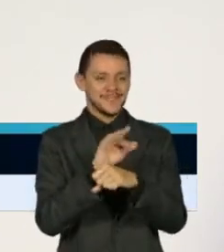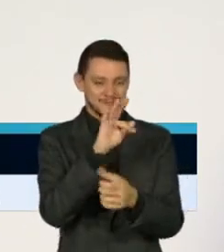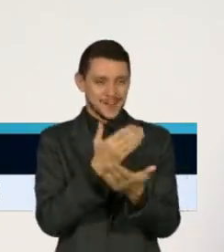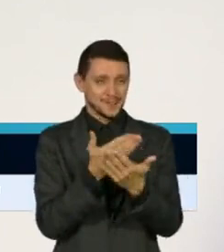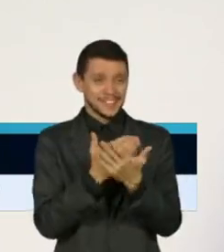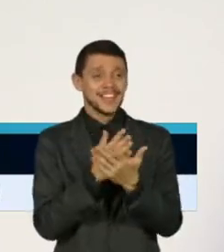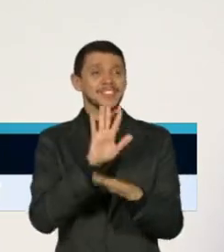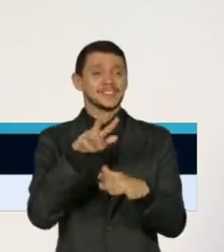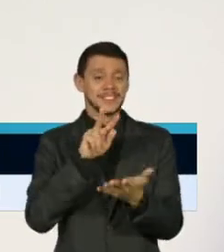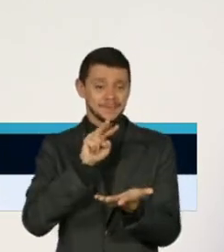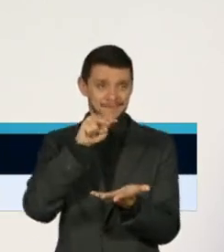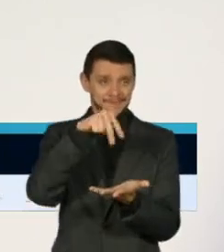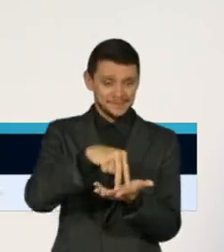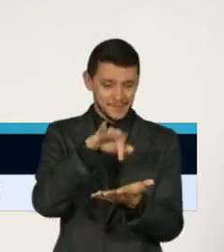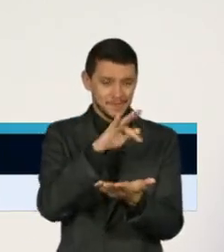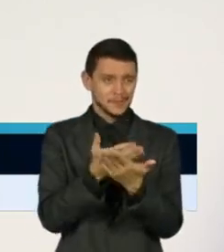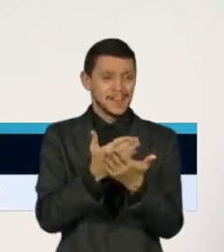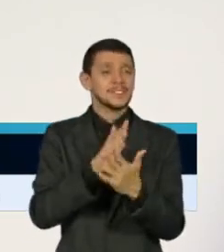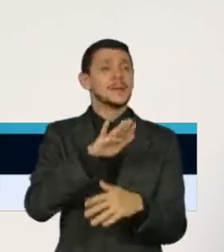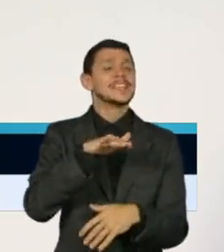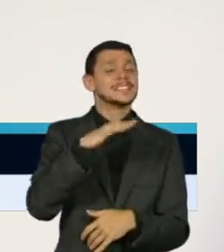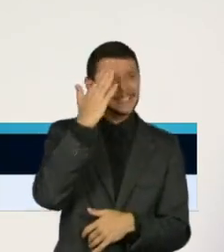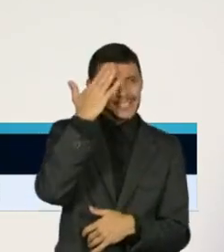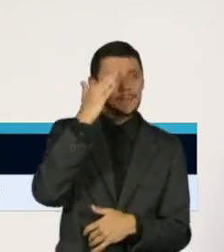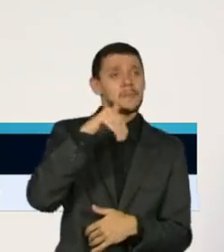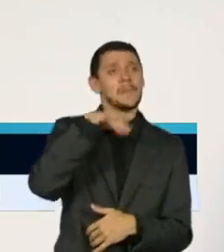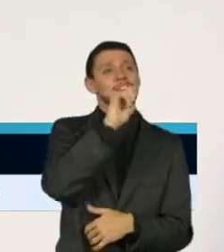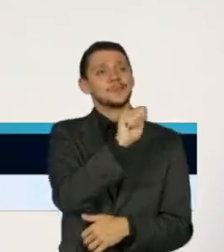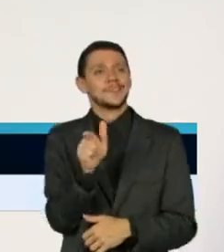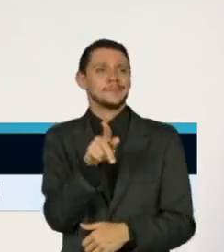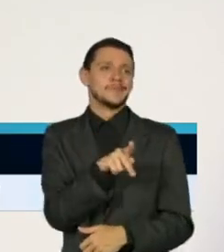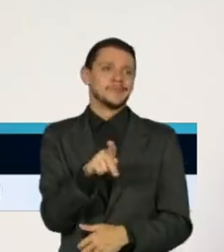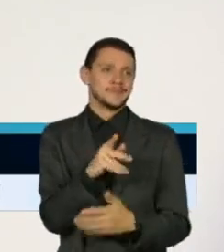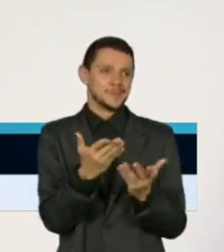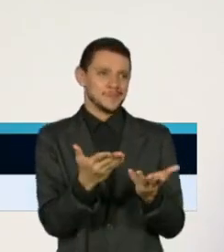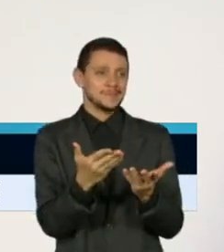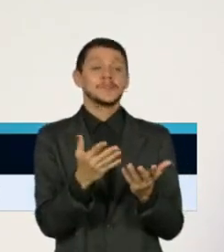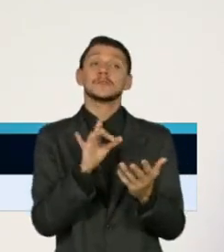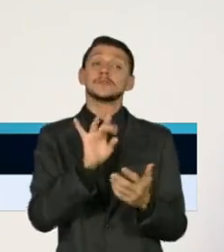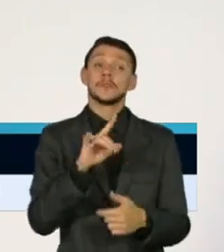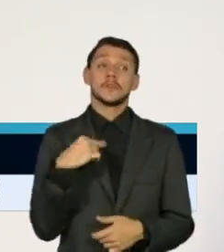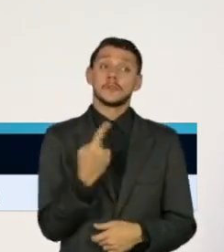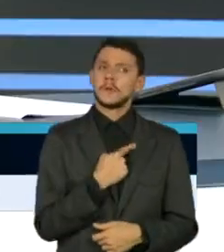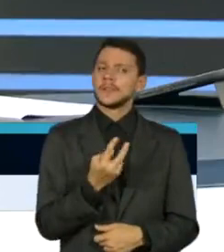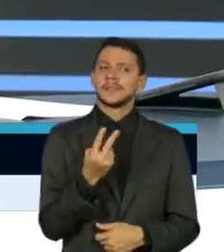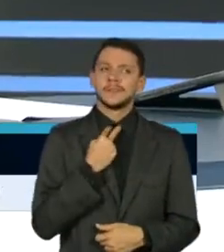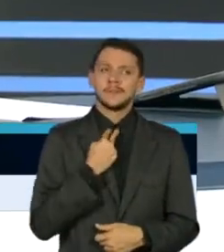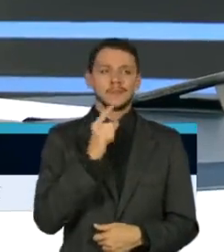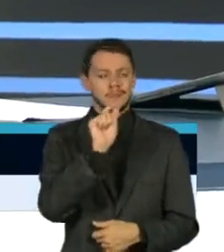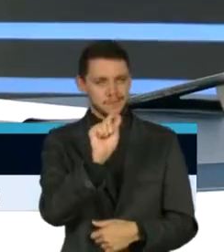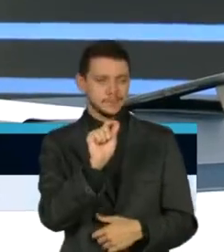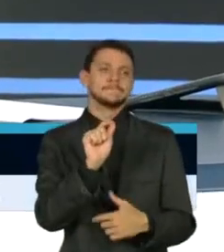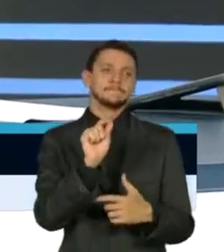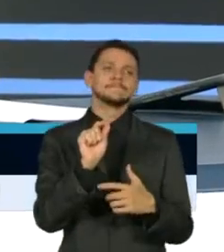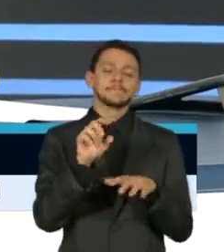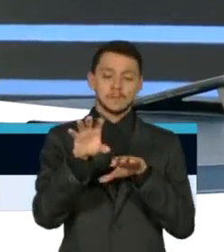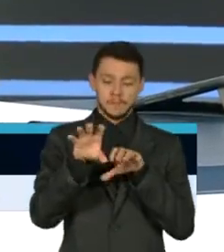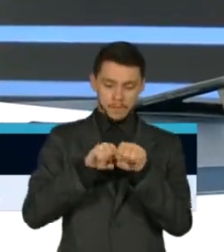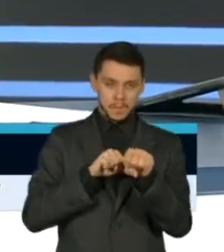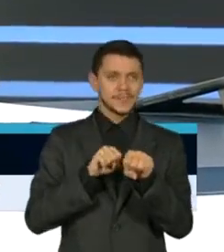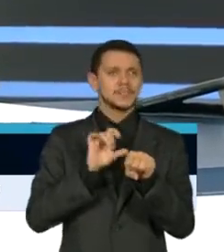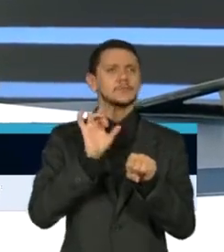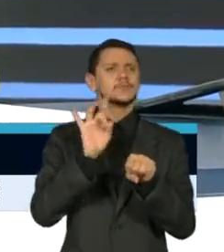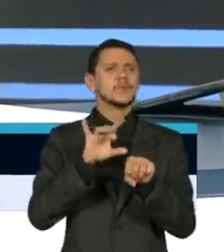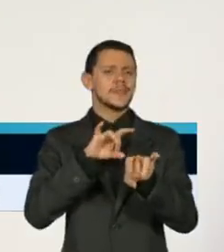que o professor, entendeu? E eu tenho a impressão que o que a gente não pode perder a mão é de que é a formação não pode ser